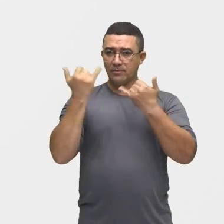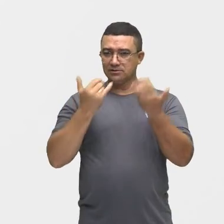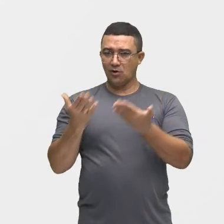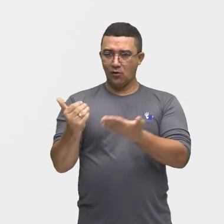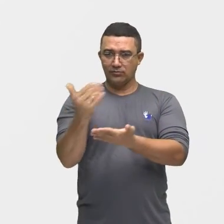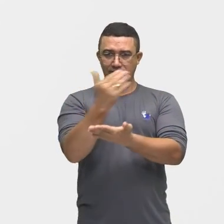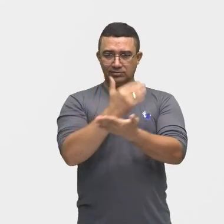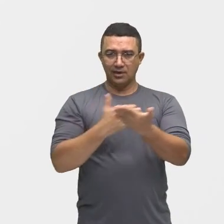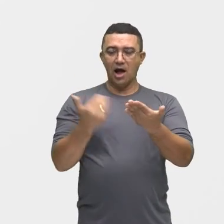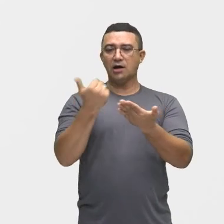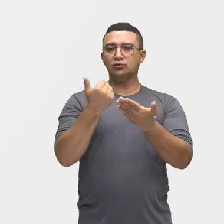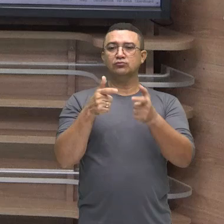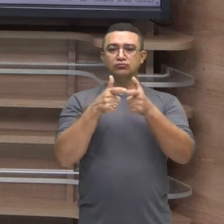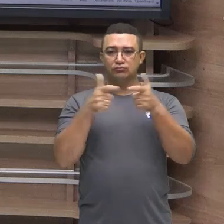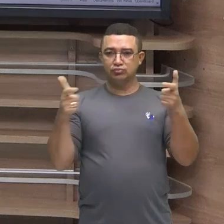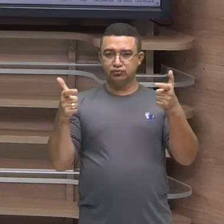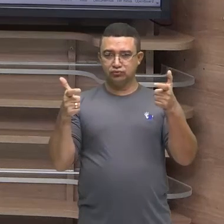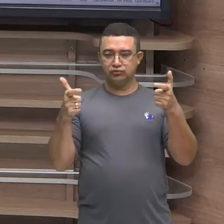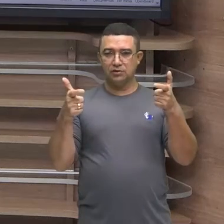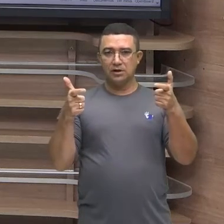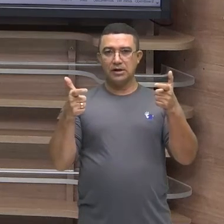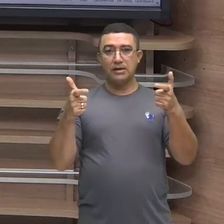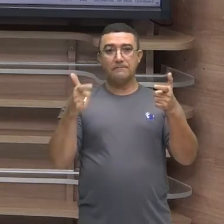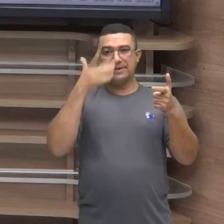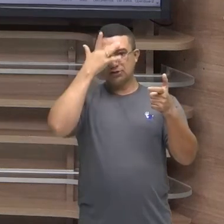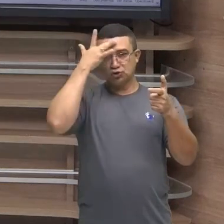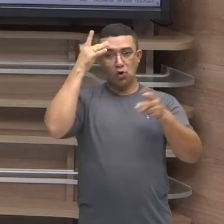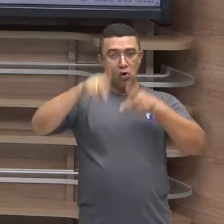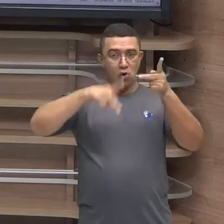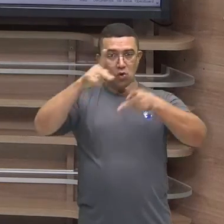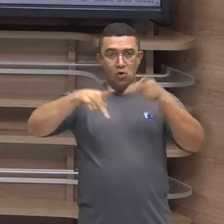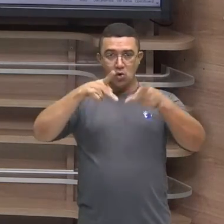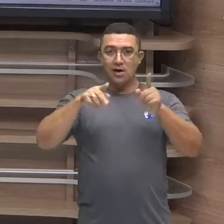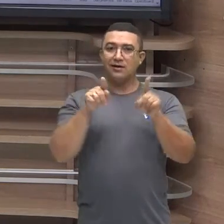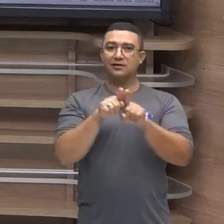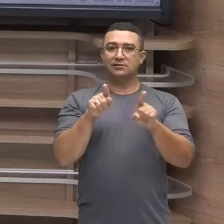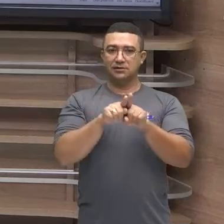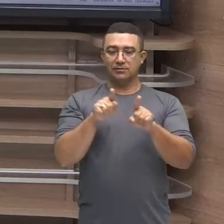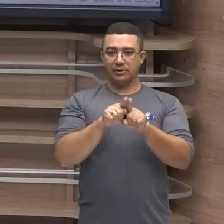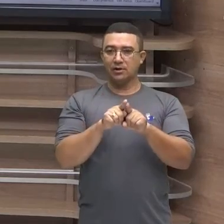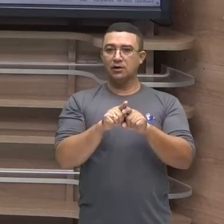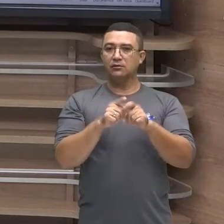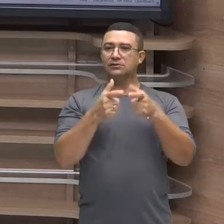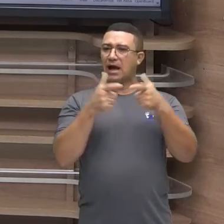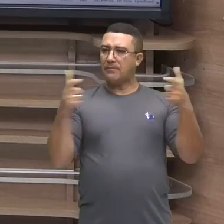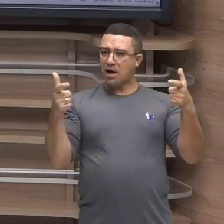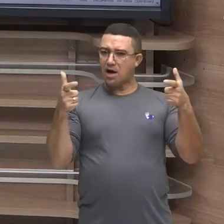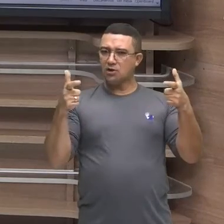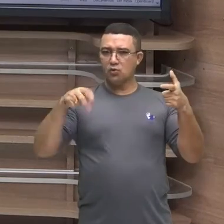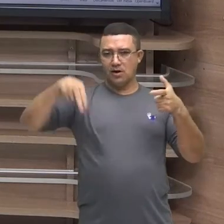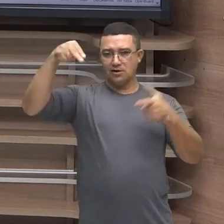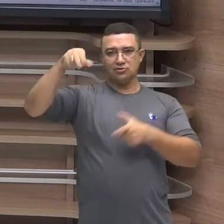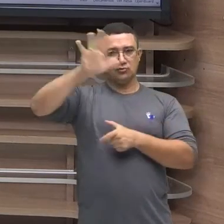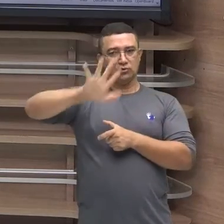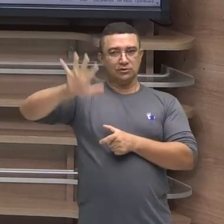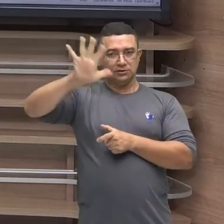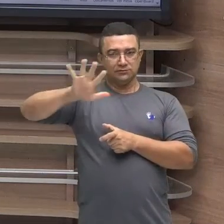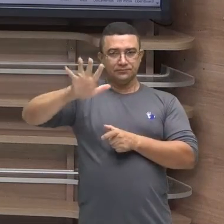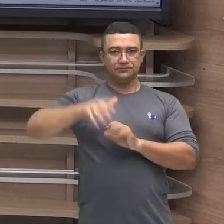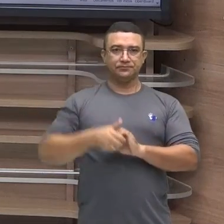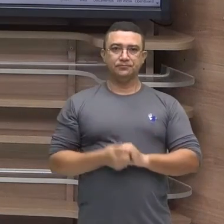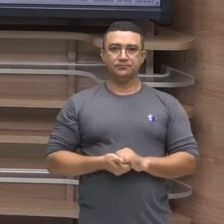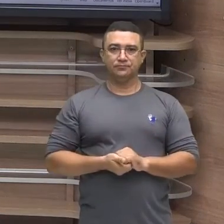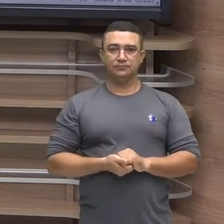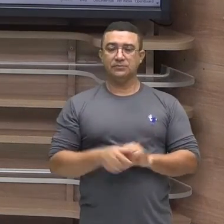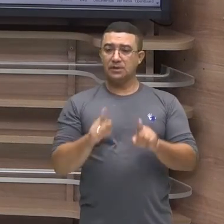à densidade demográfica, né, que é com relação à população e também à extensão territorial, né, dessa região. E